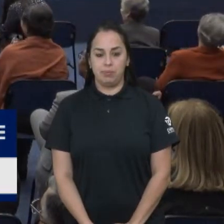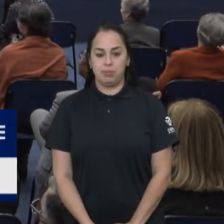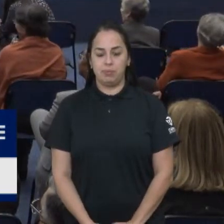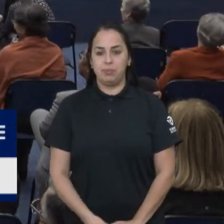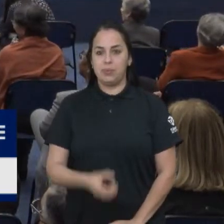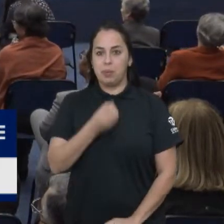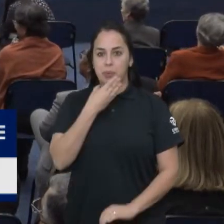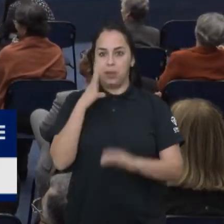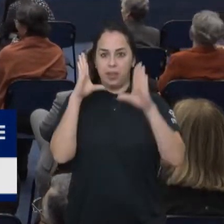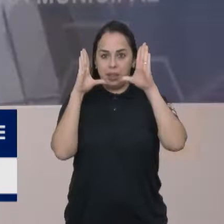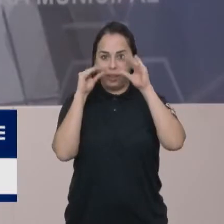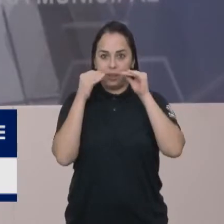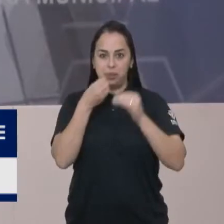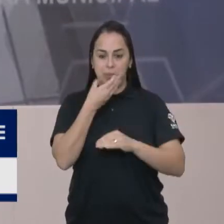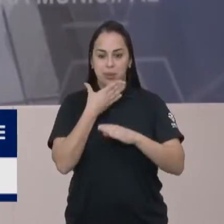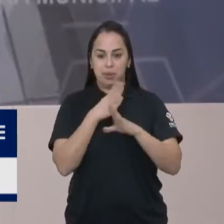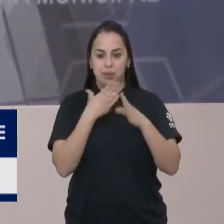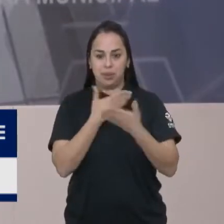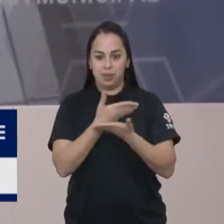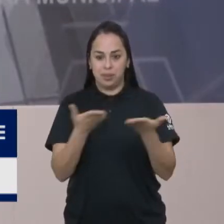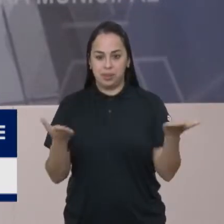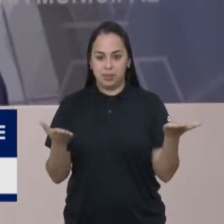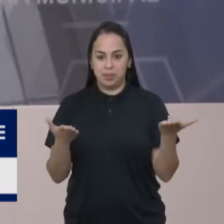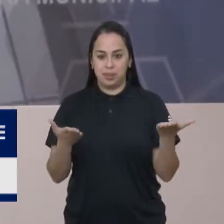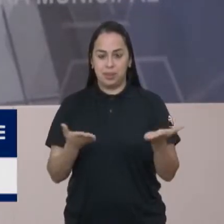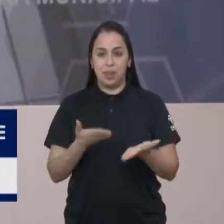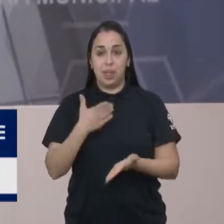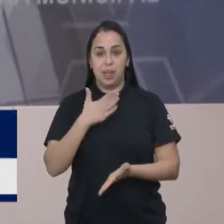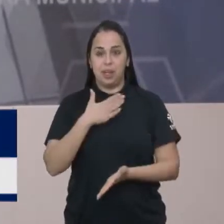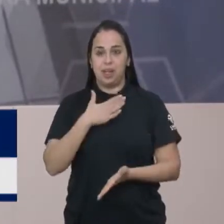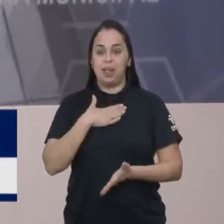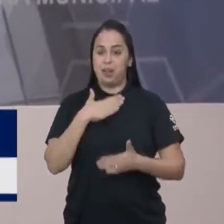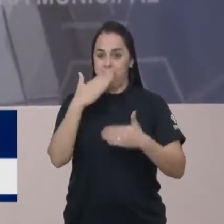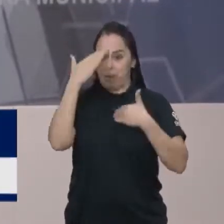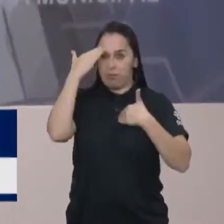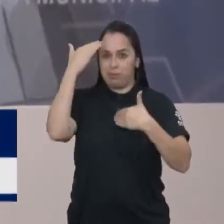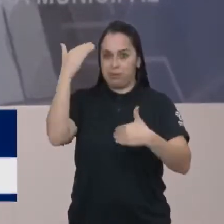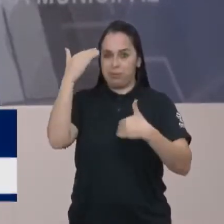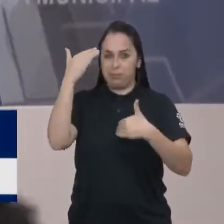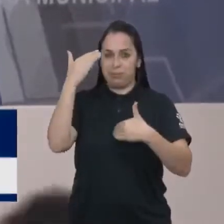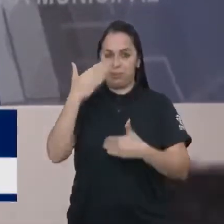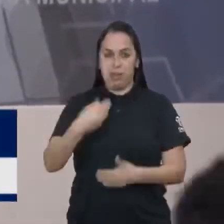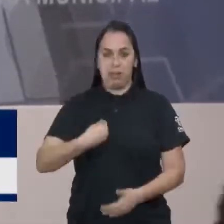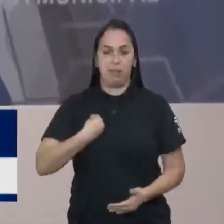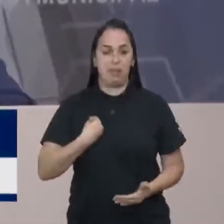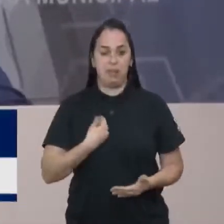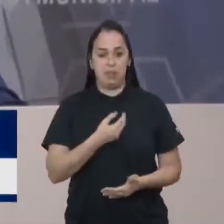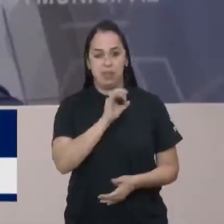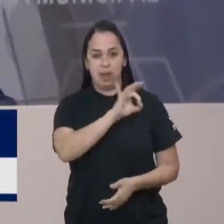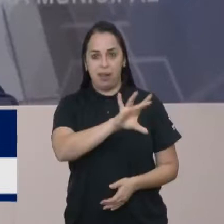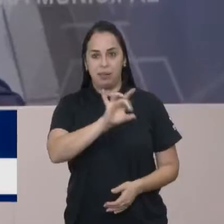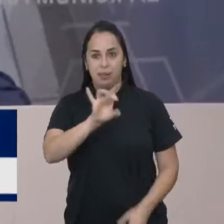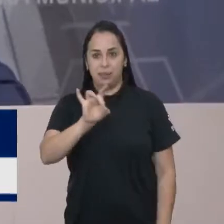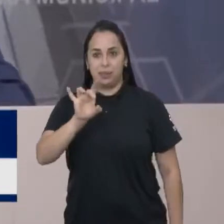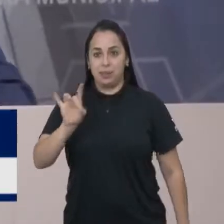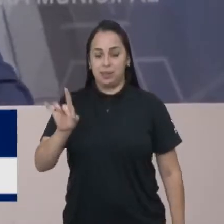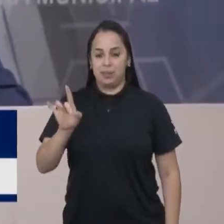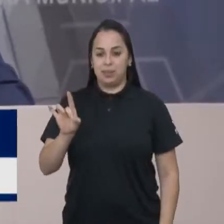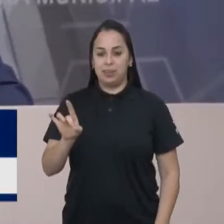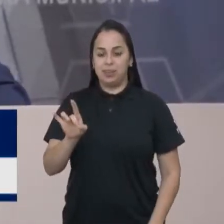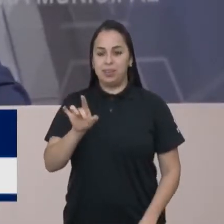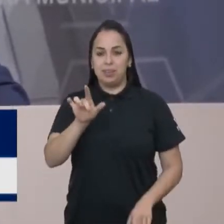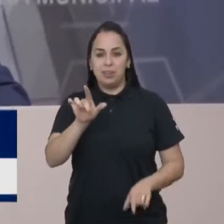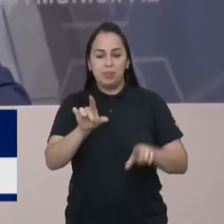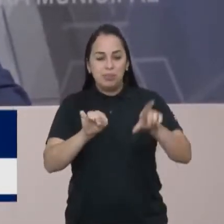Boa noite a todos. Assim como meu irmão, queria agradecer a presença de cada um de vocês, escolhidos a dedo